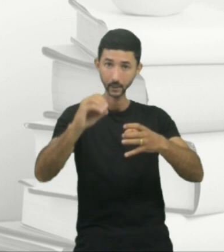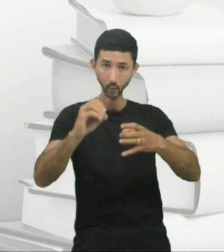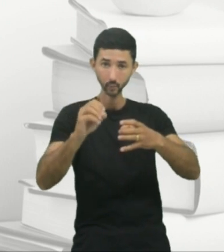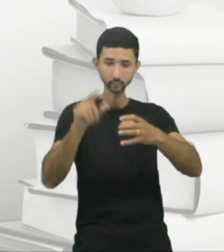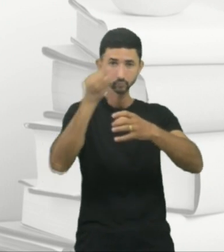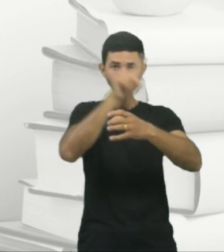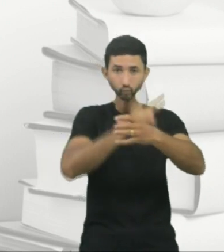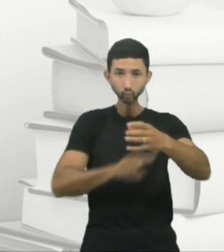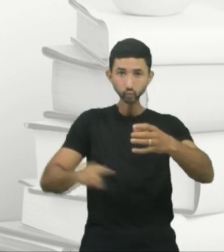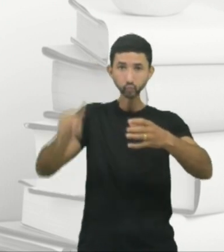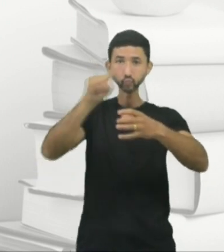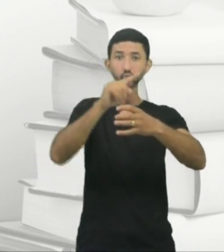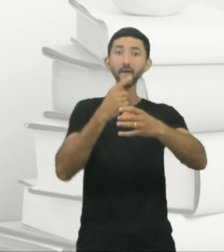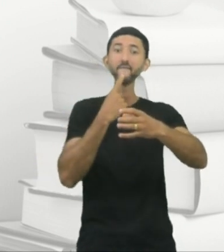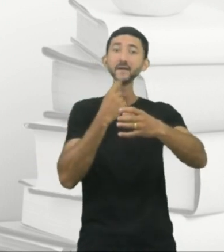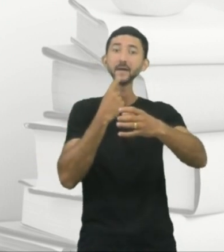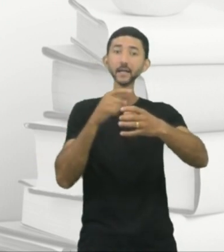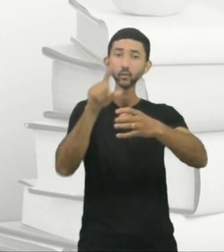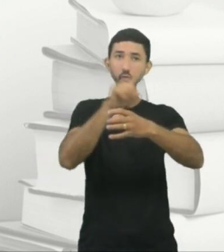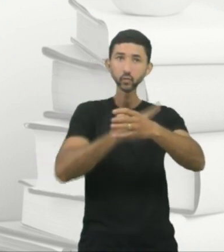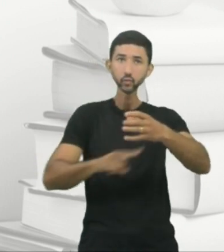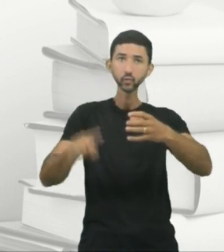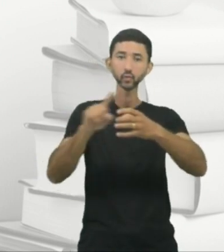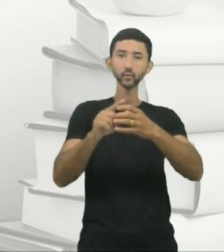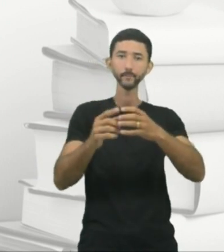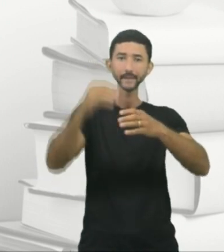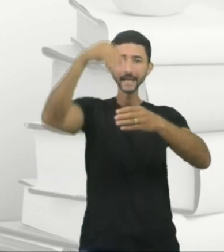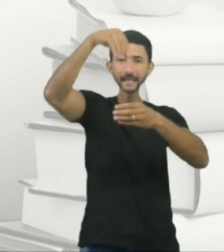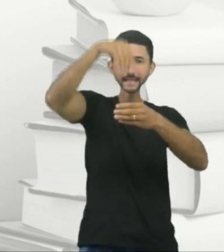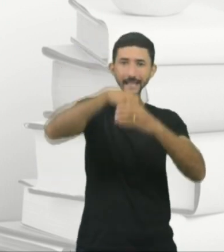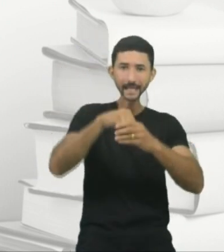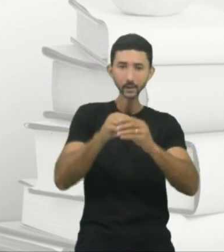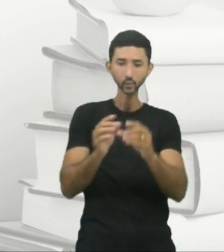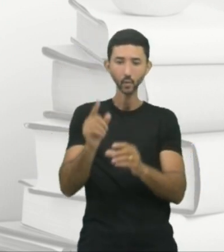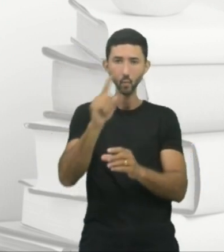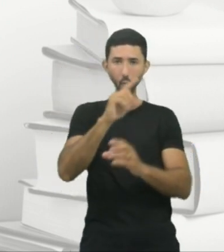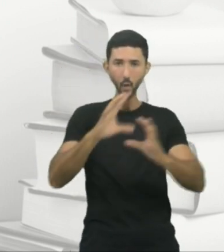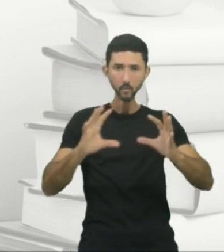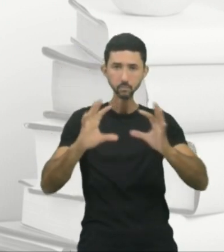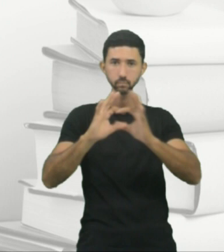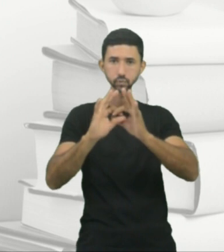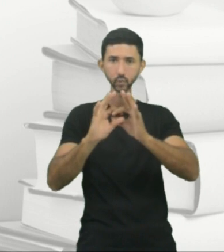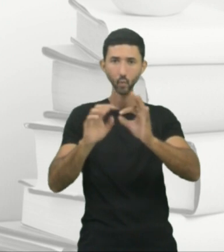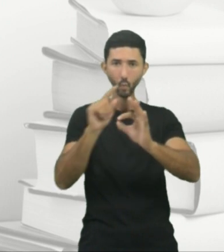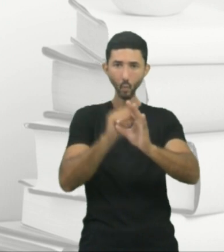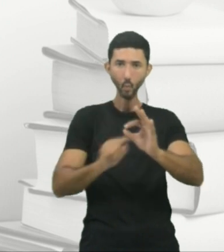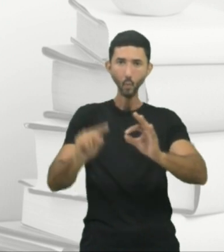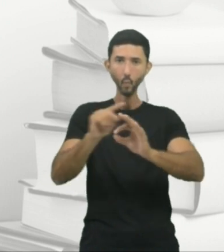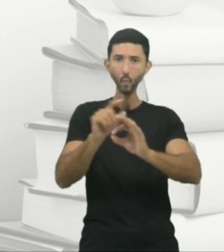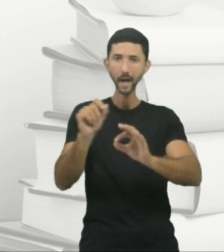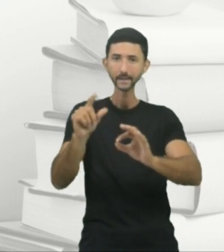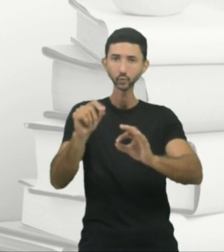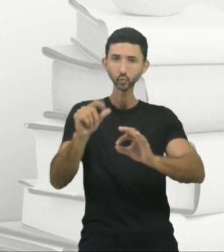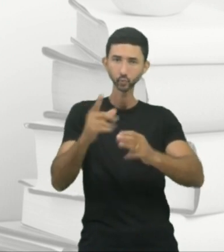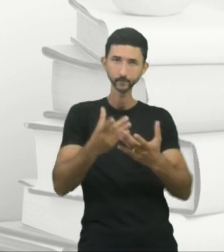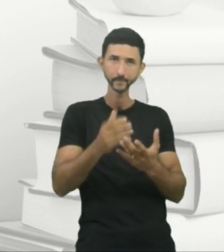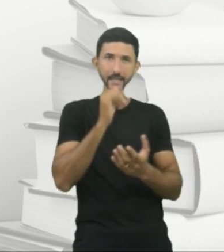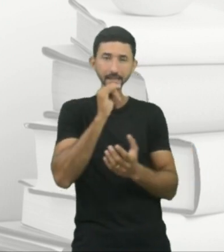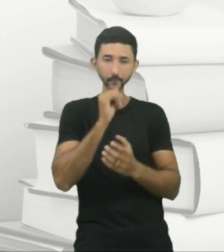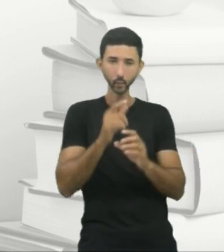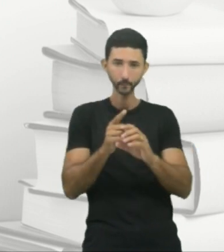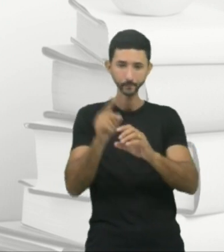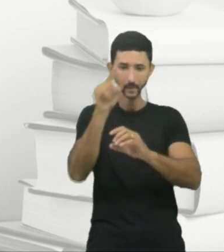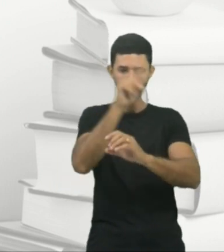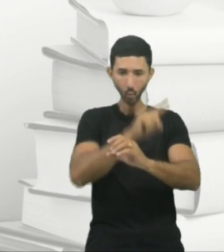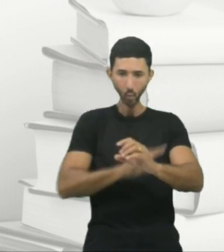vermelho. E dentro dele, a gente tem um outro conjunto. Para que vocês compreendam bem o conjunto